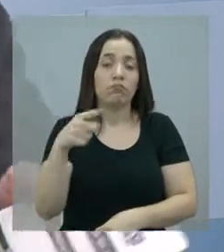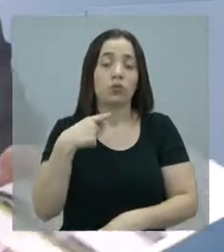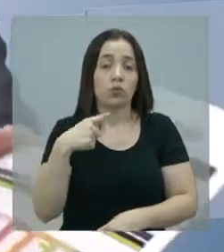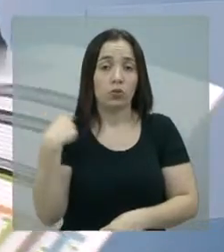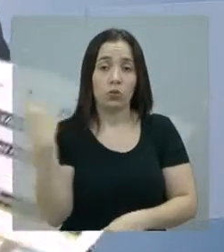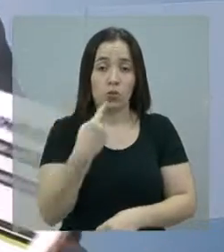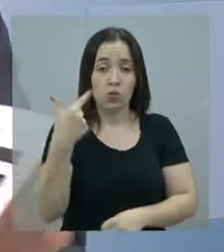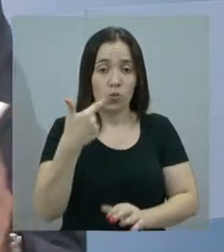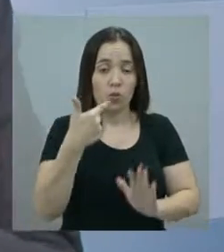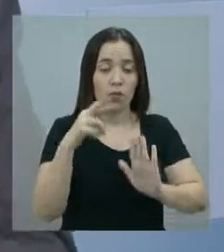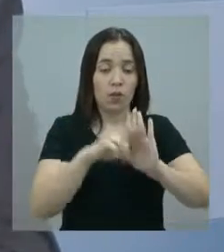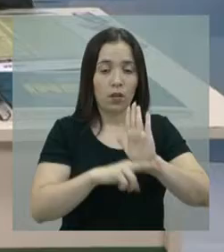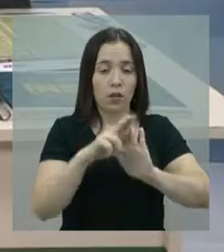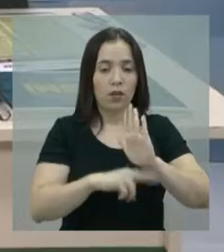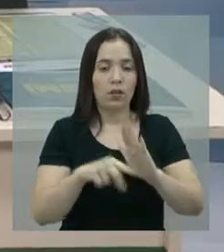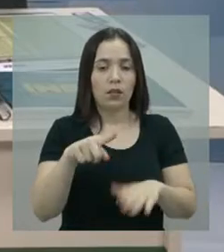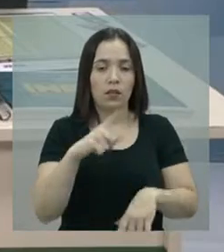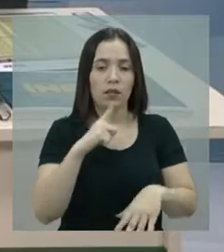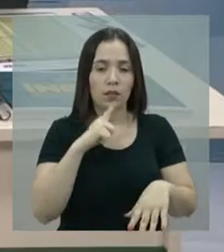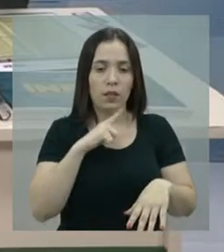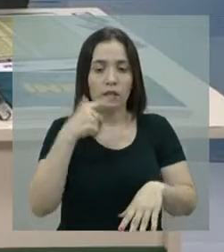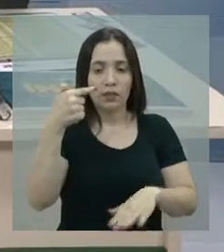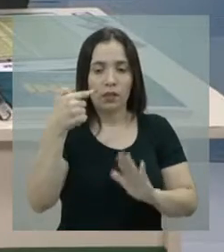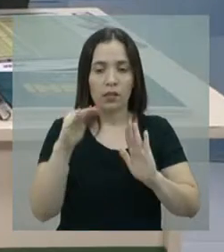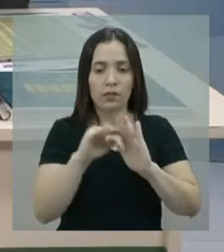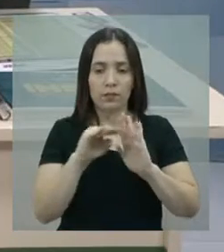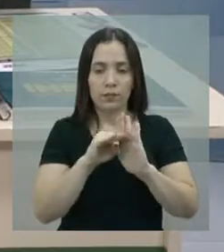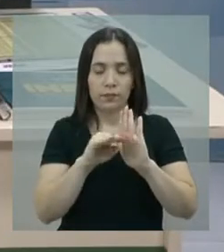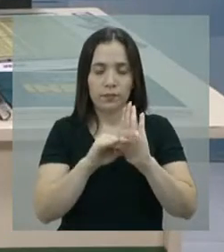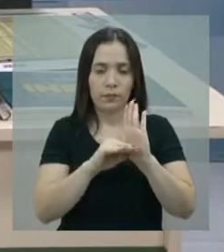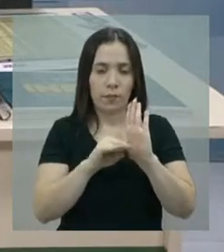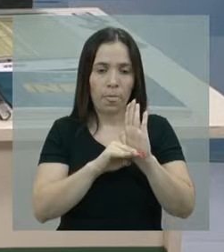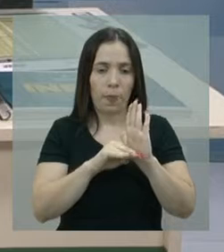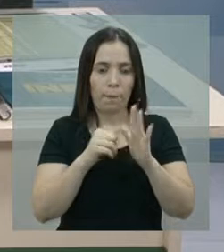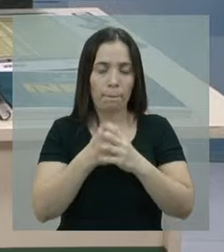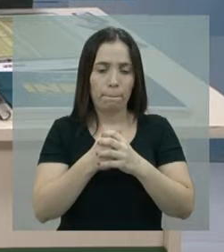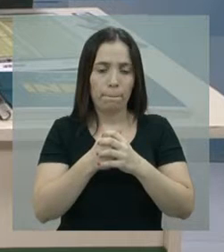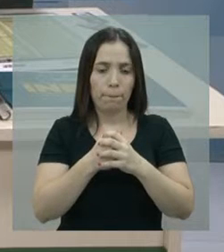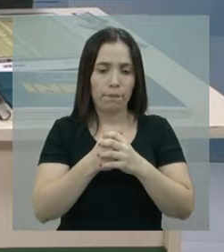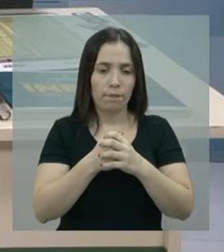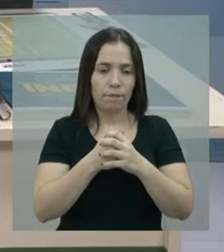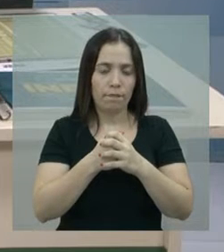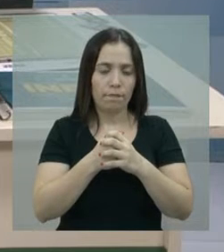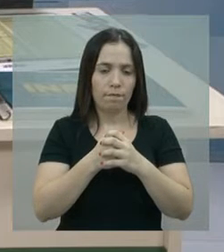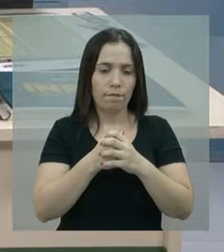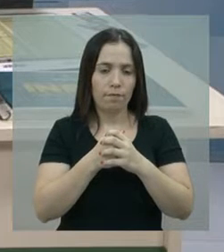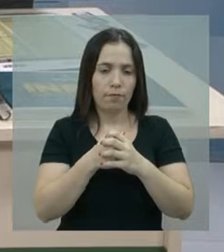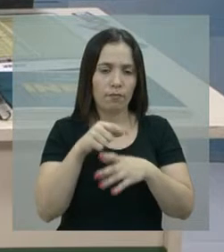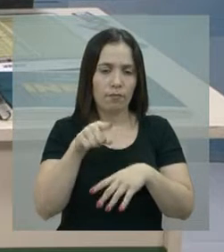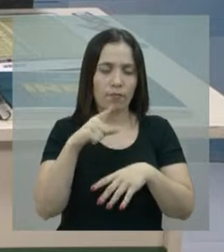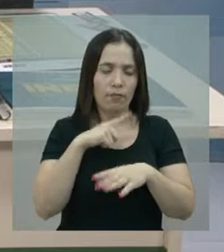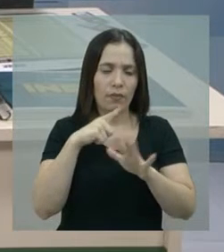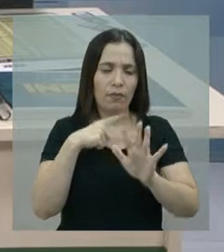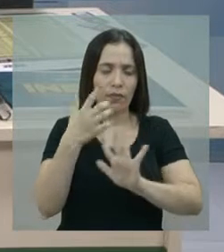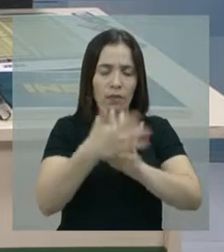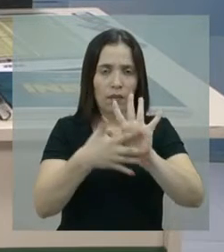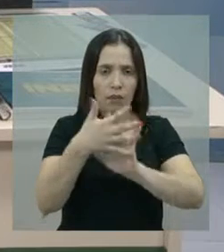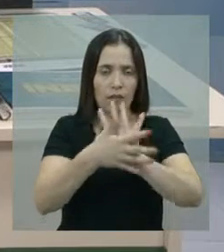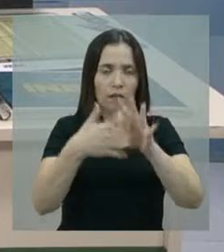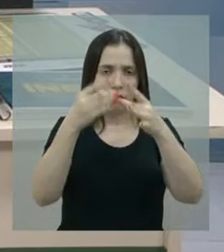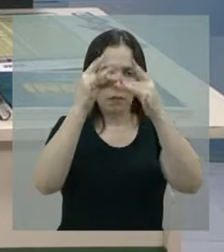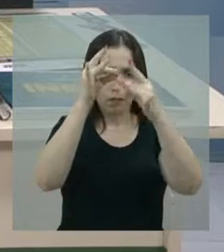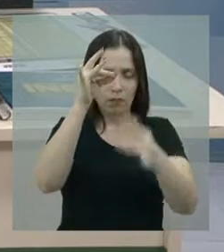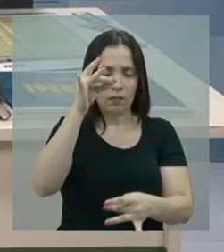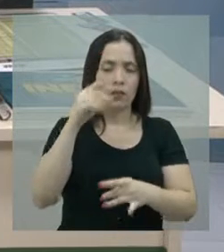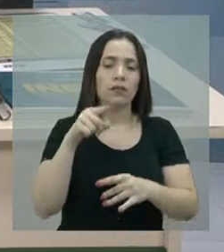boletim, ele tem 7 dimensões. Eu pedi aqui aqui é extenso, né?